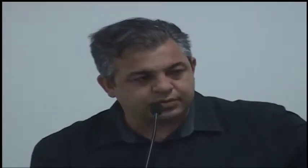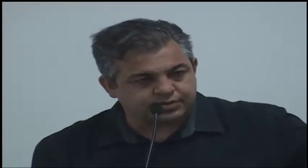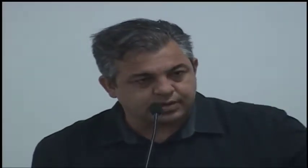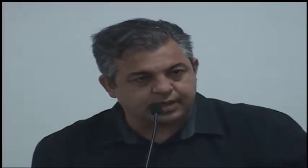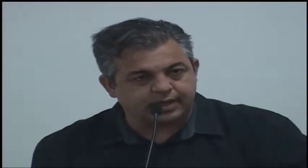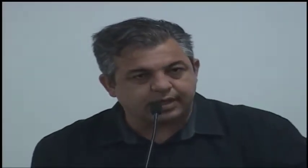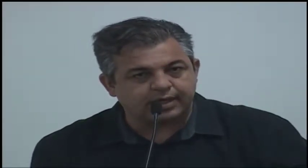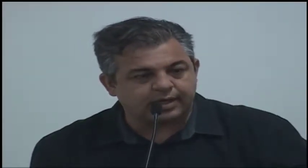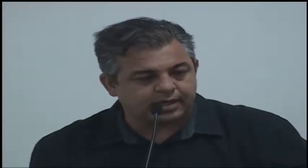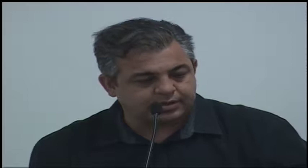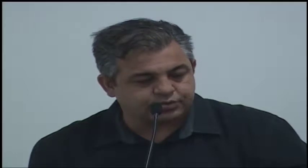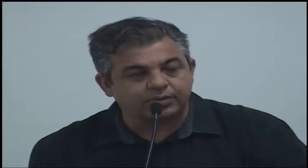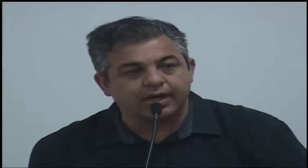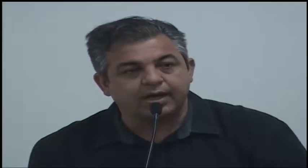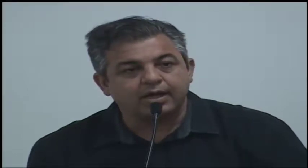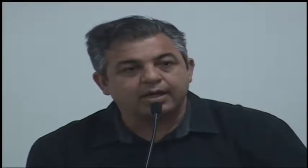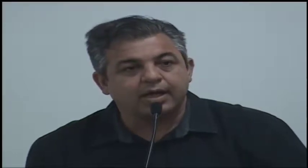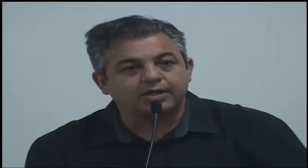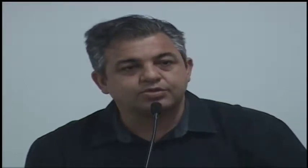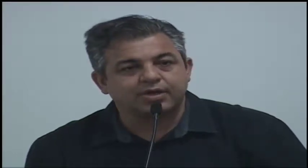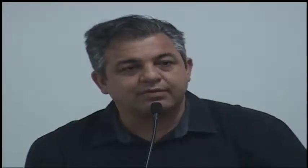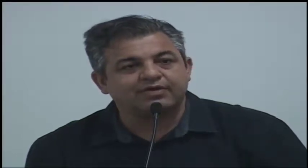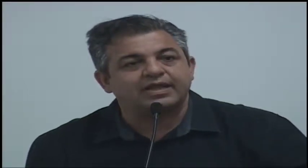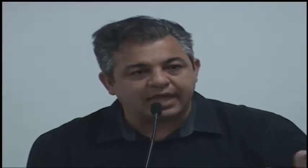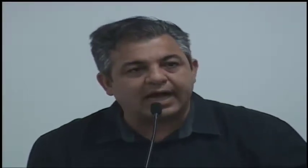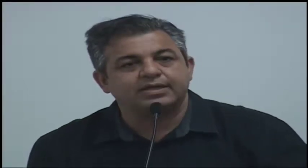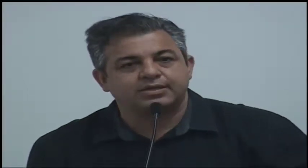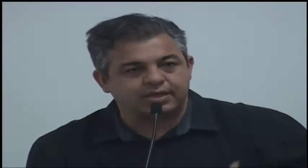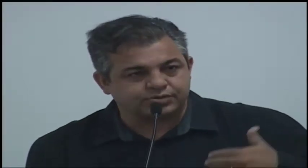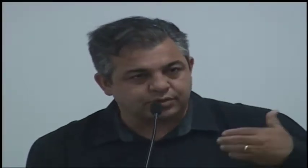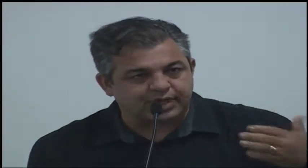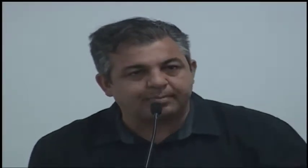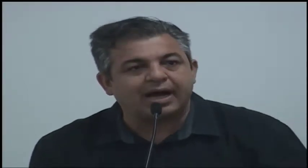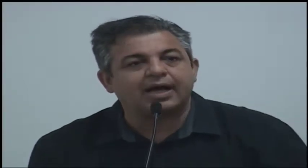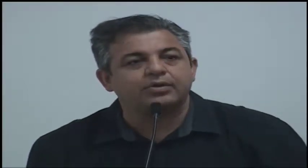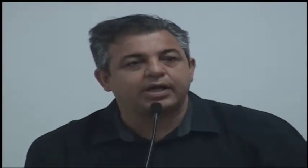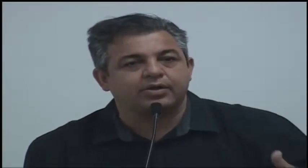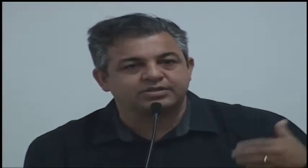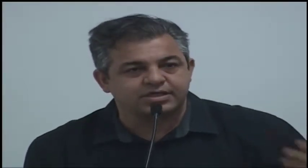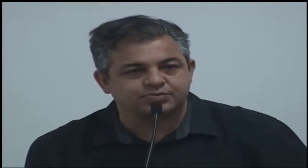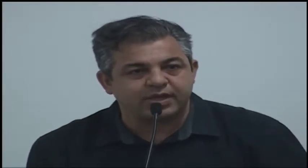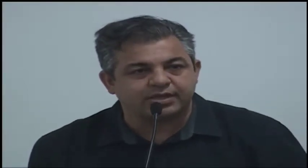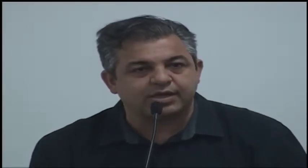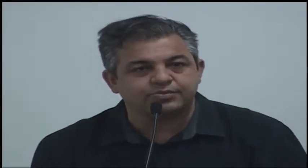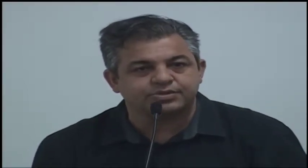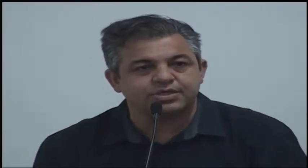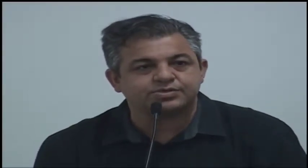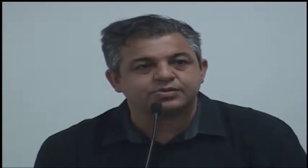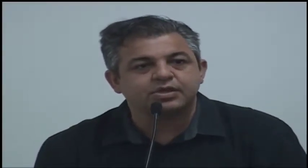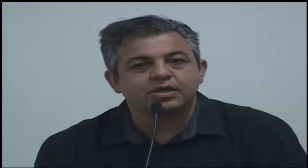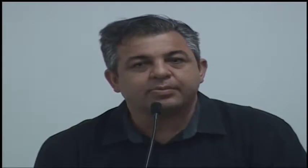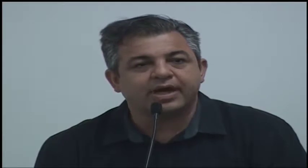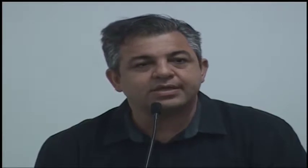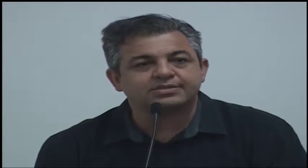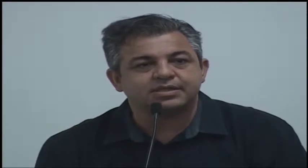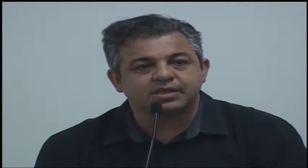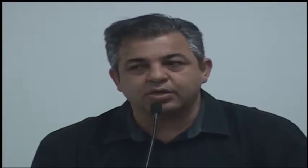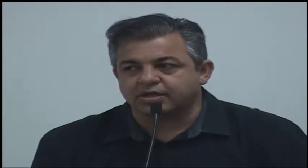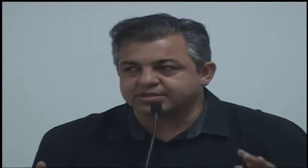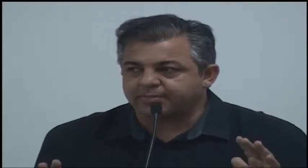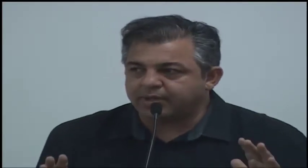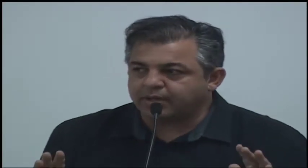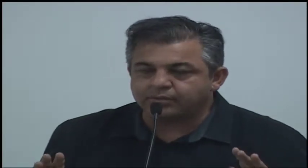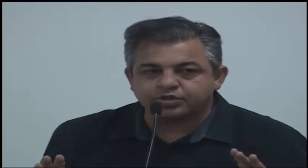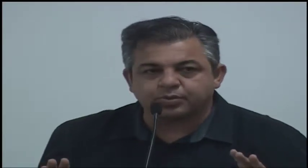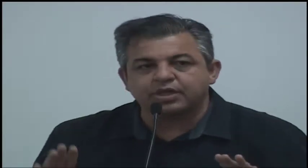tem a sua validade, tem o seu trabalho, né? Nós respeitamos isso, mas que